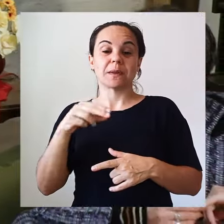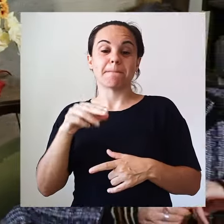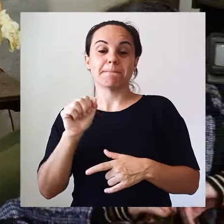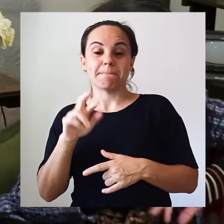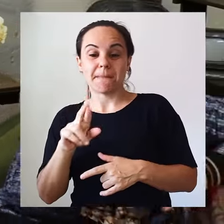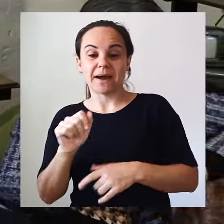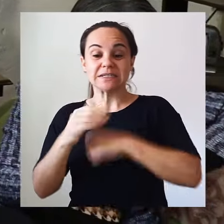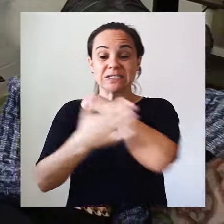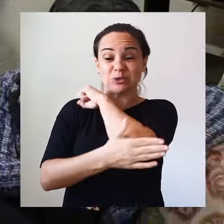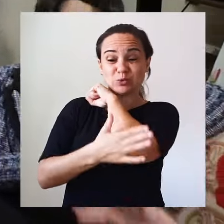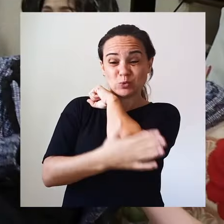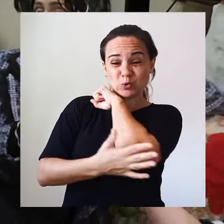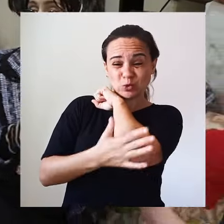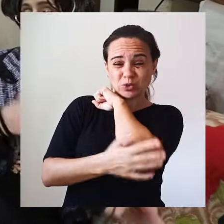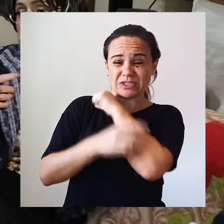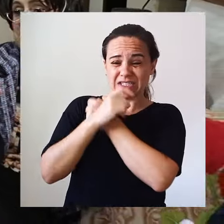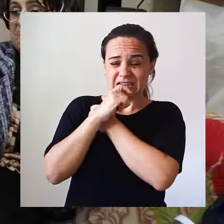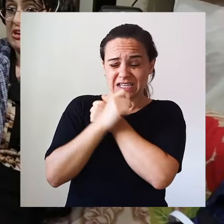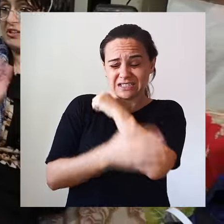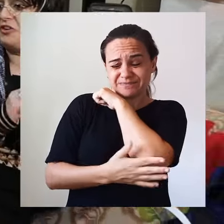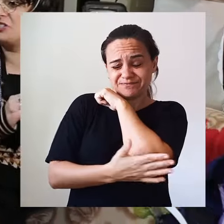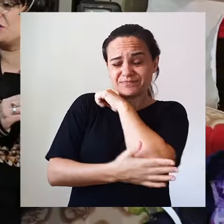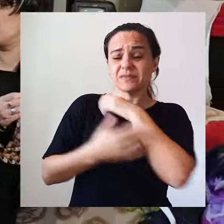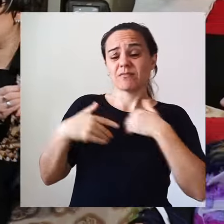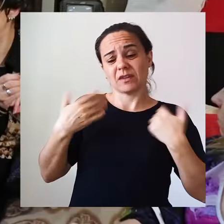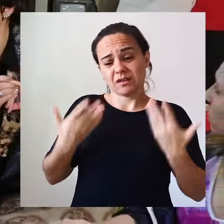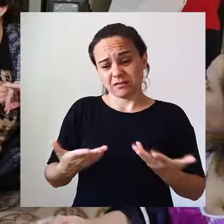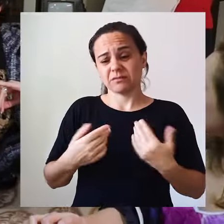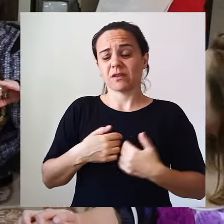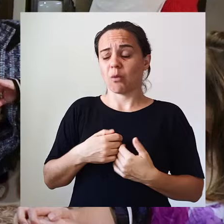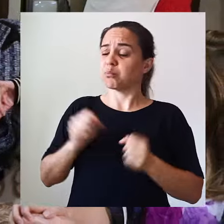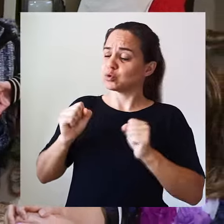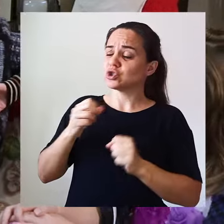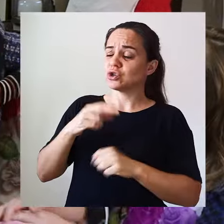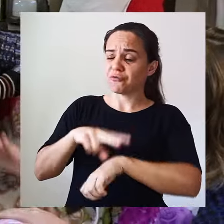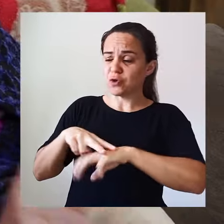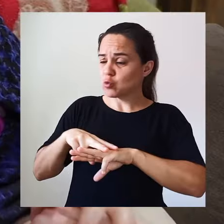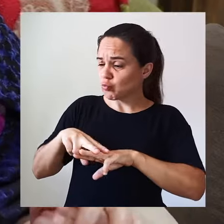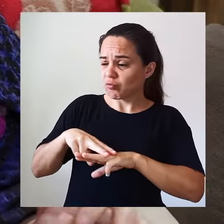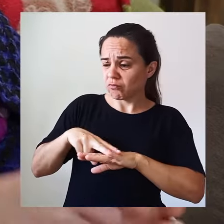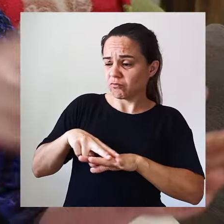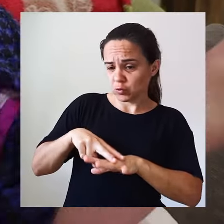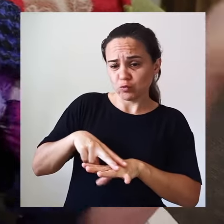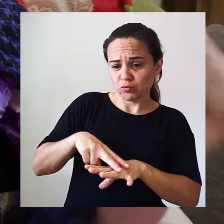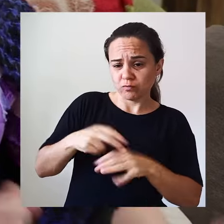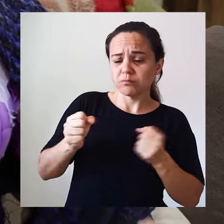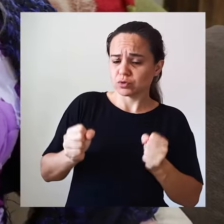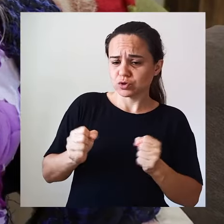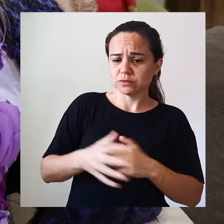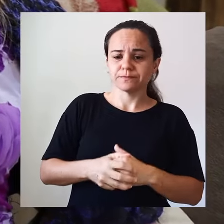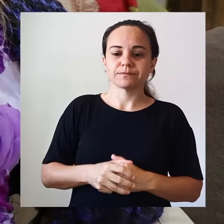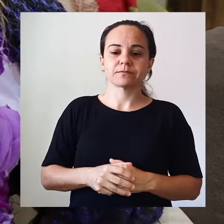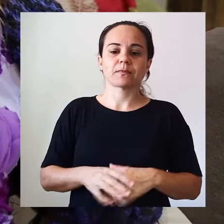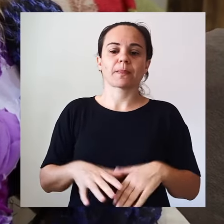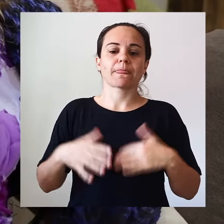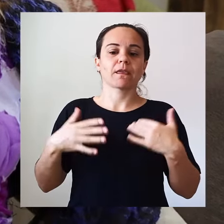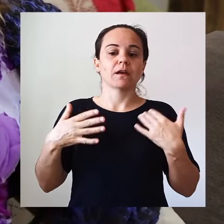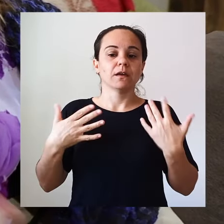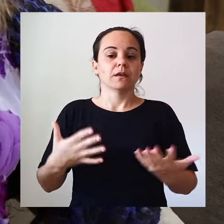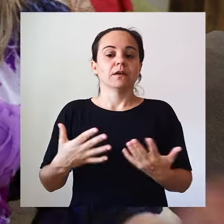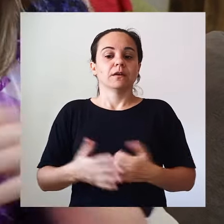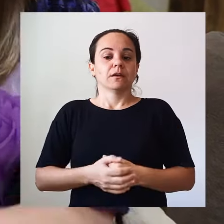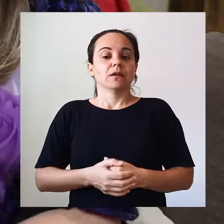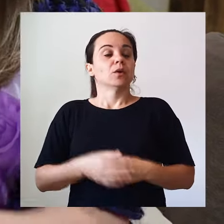querida. Ela seria uma viúva, então. Pode ser. Mas se fosse assim, fazia eu, então. Mas se fossem deixar a profe Genesi